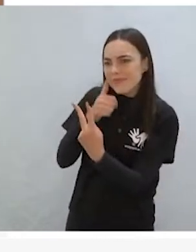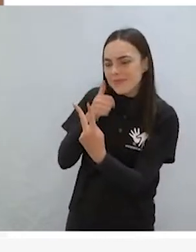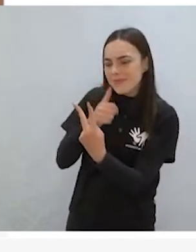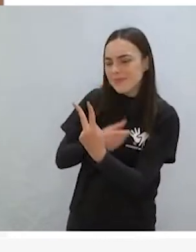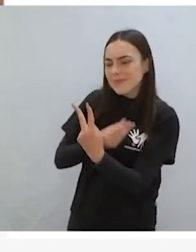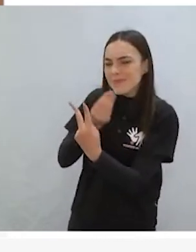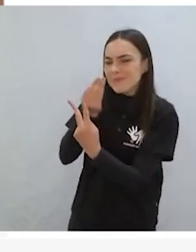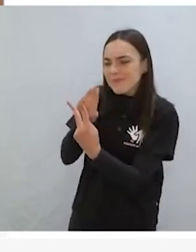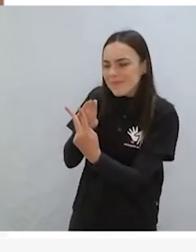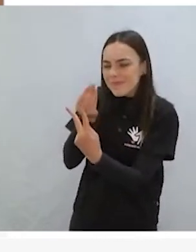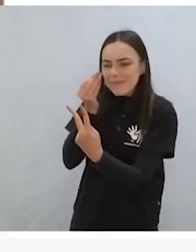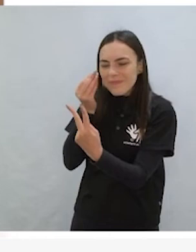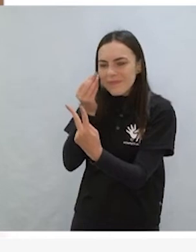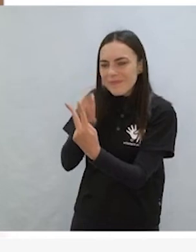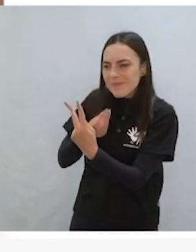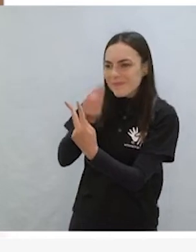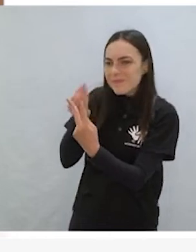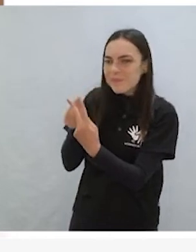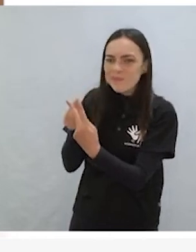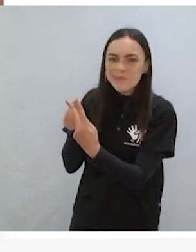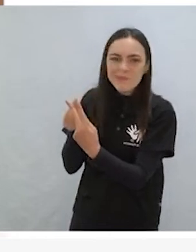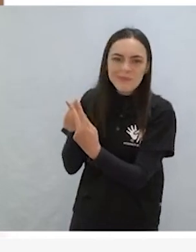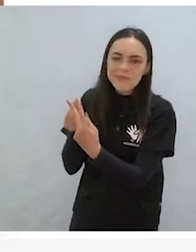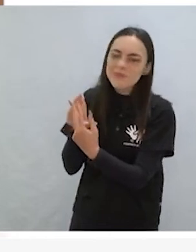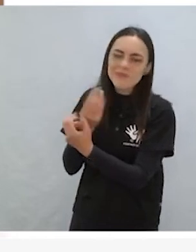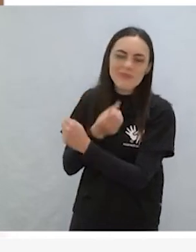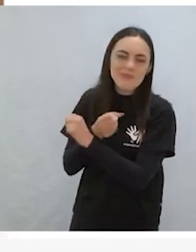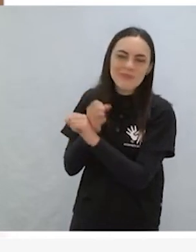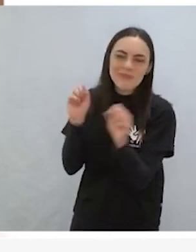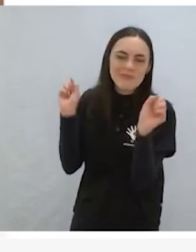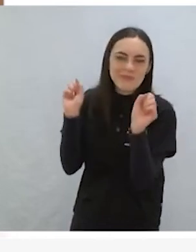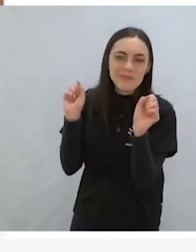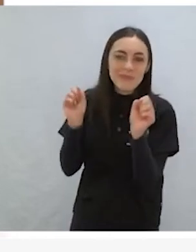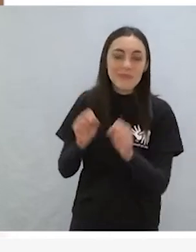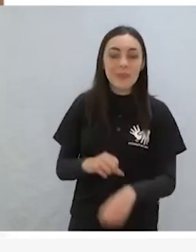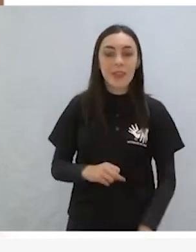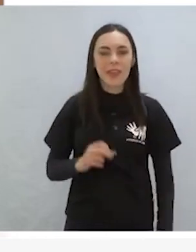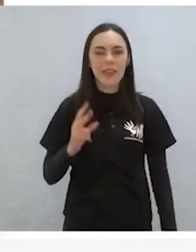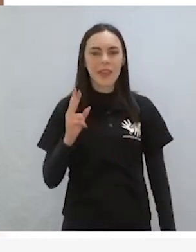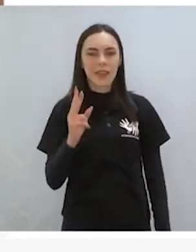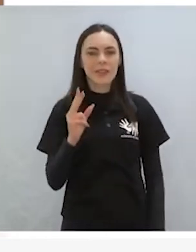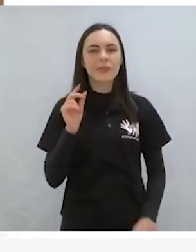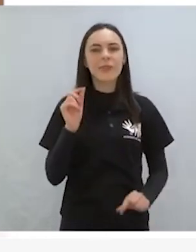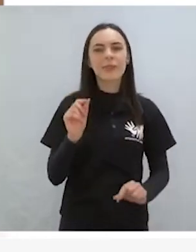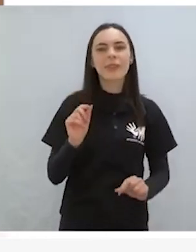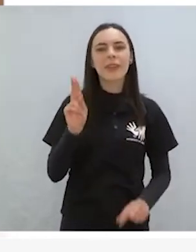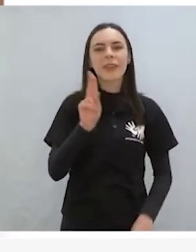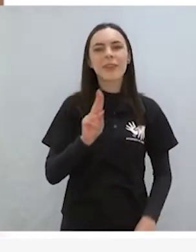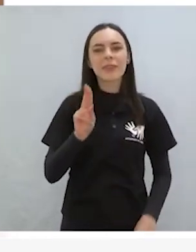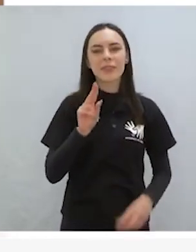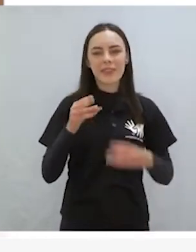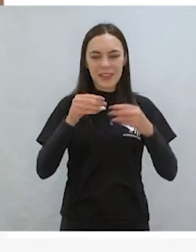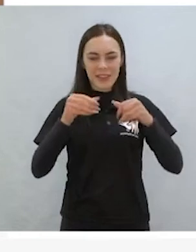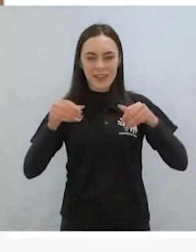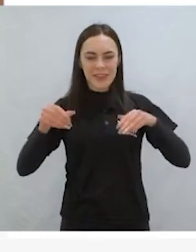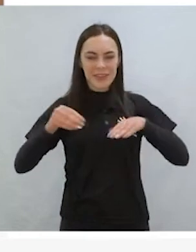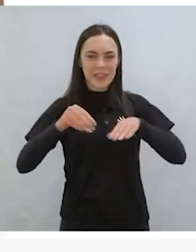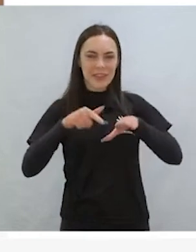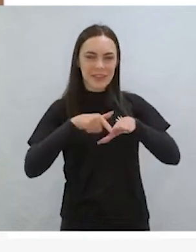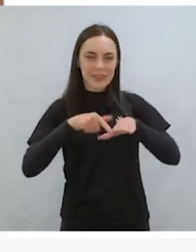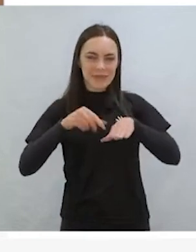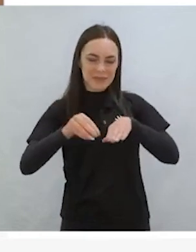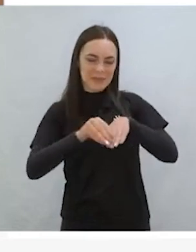e Cremilda, mas é claro que não coube. E elas até passaram farinha nos